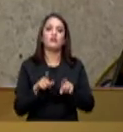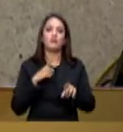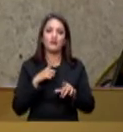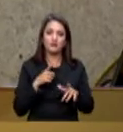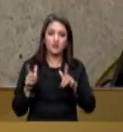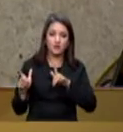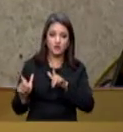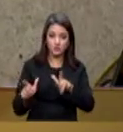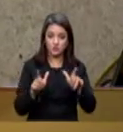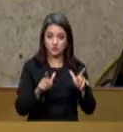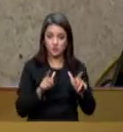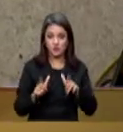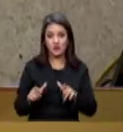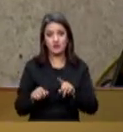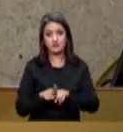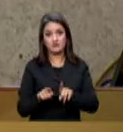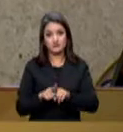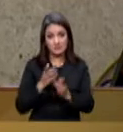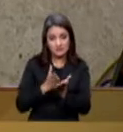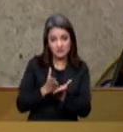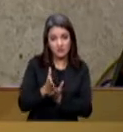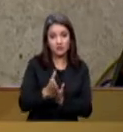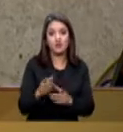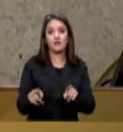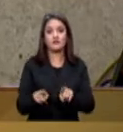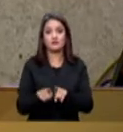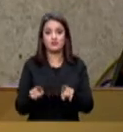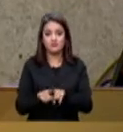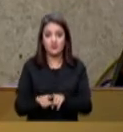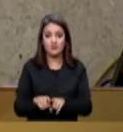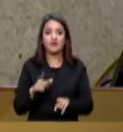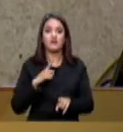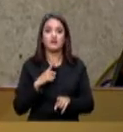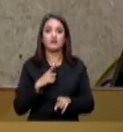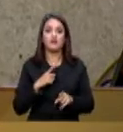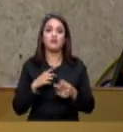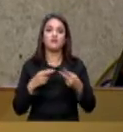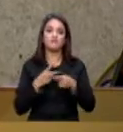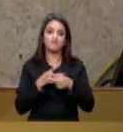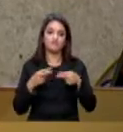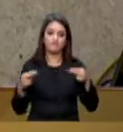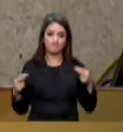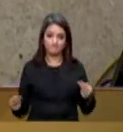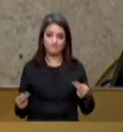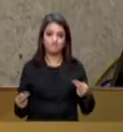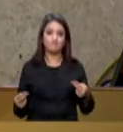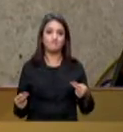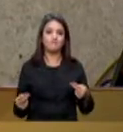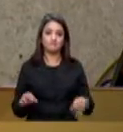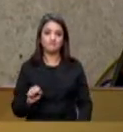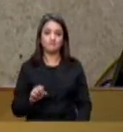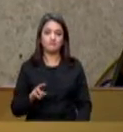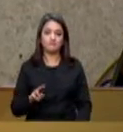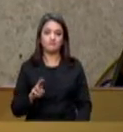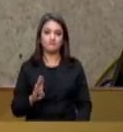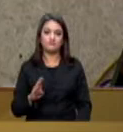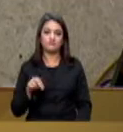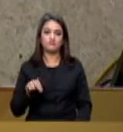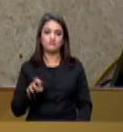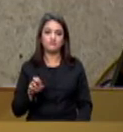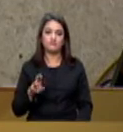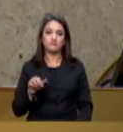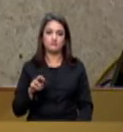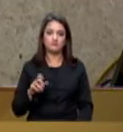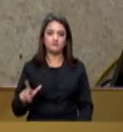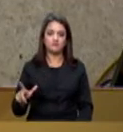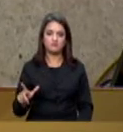habitações regulares e as aglomerações subnormais, nessa conceituação